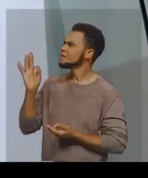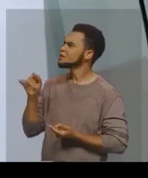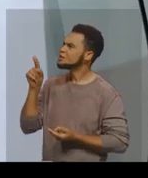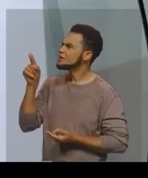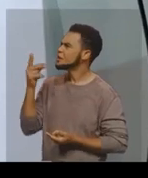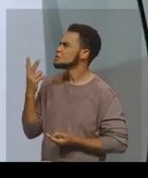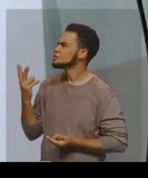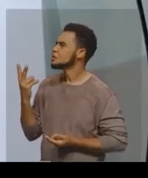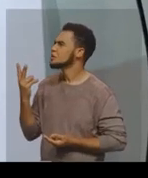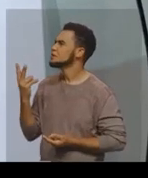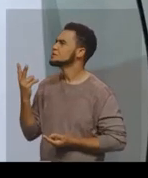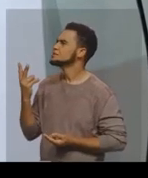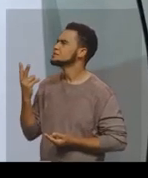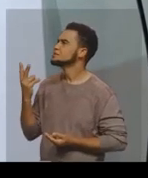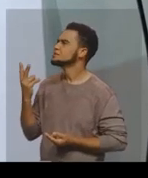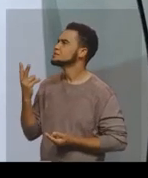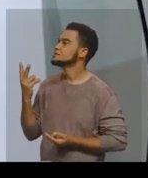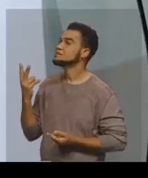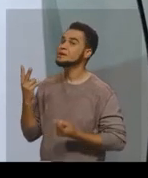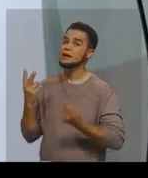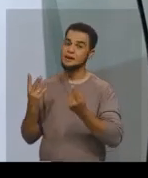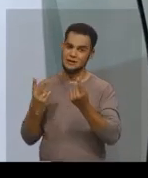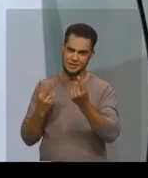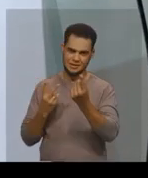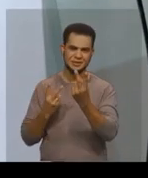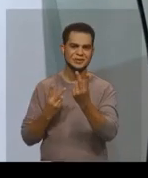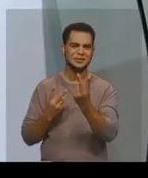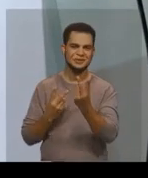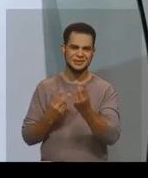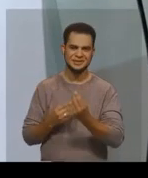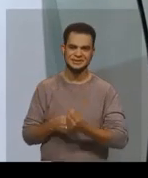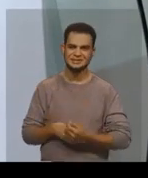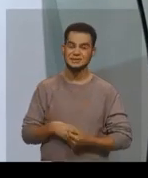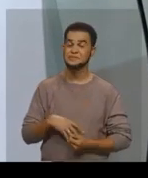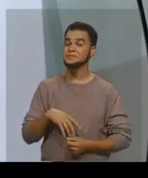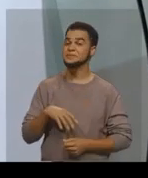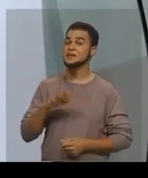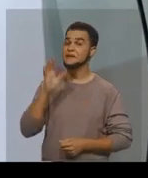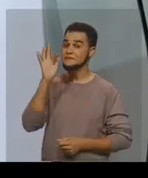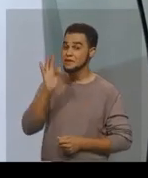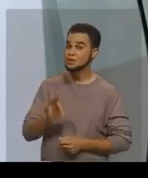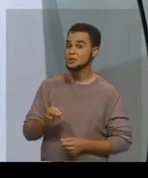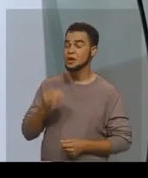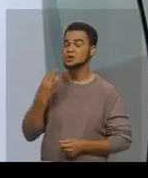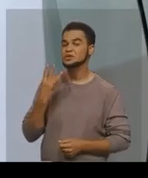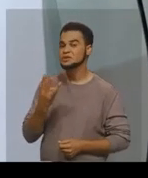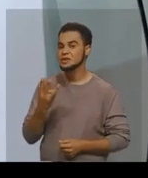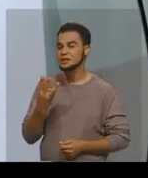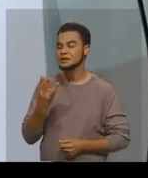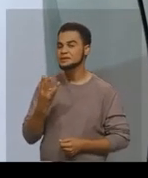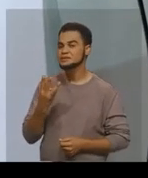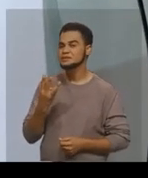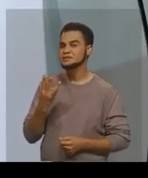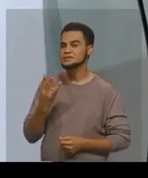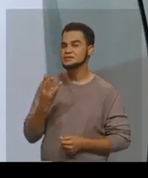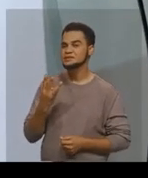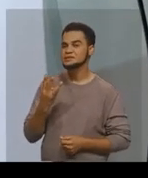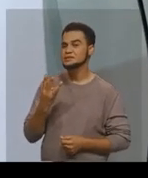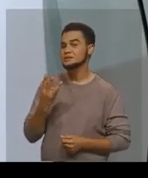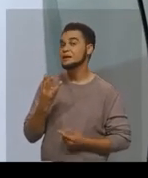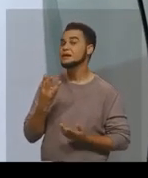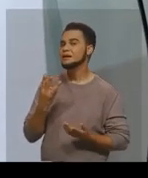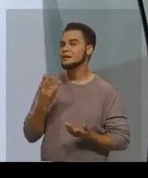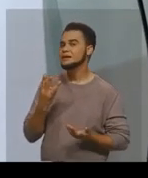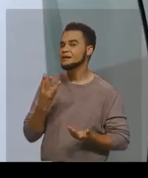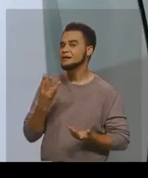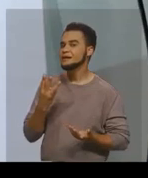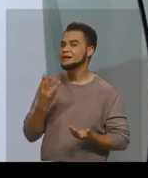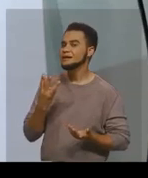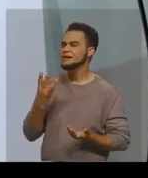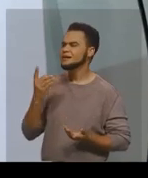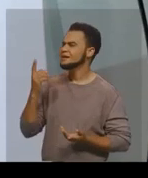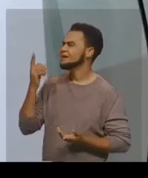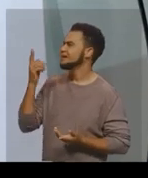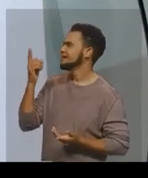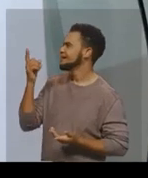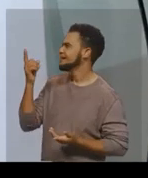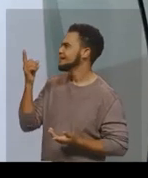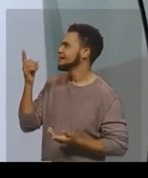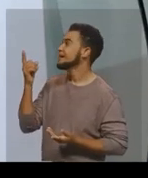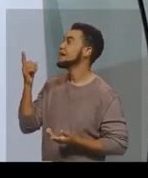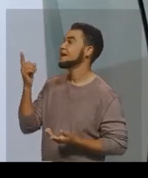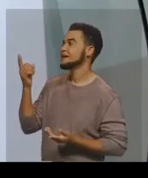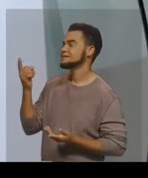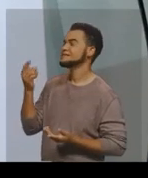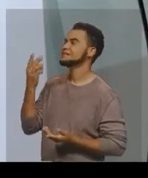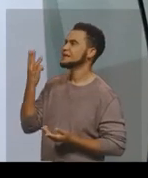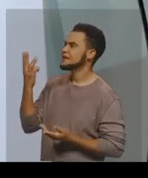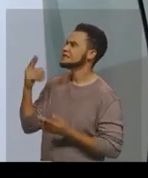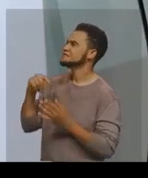2. 2. E fatorial de 3 não é 3. Já é o fatorial de 3 vezes 2,